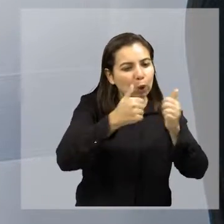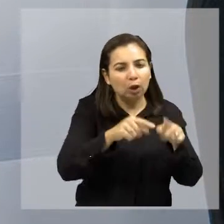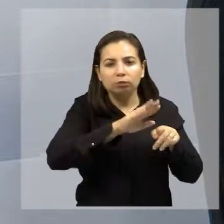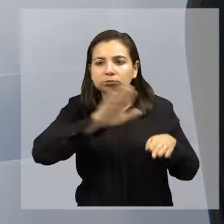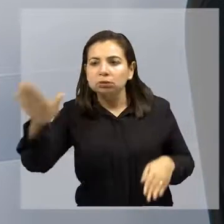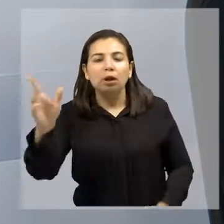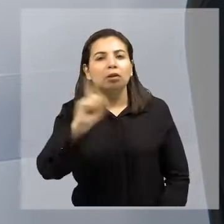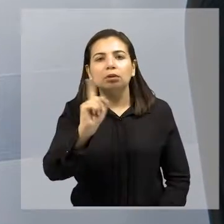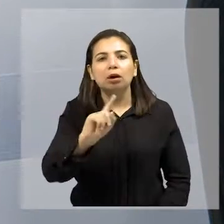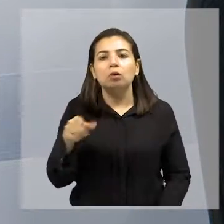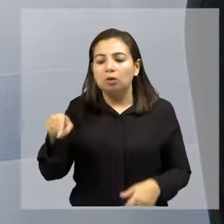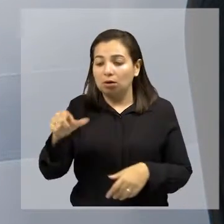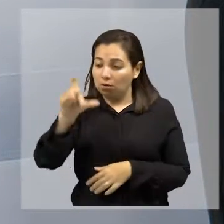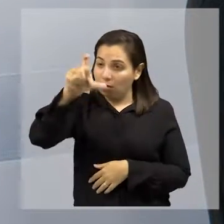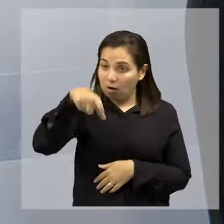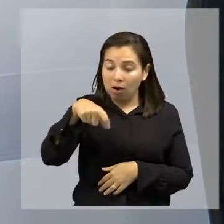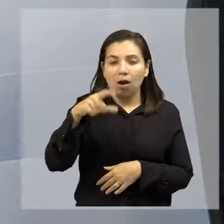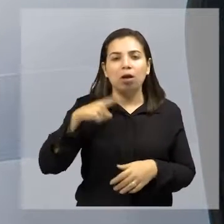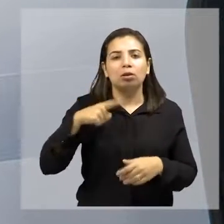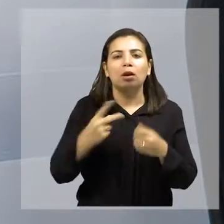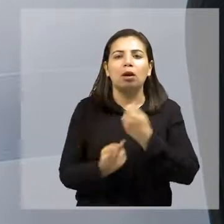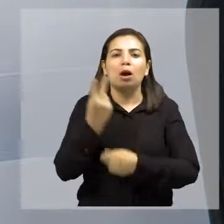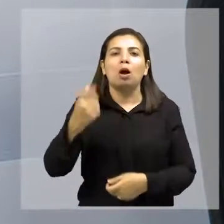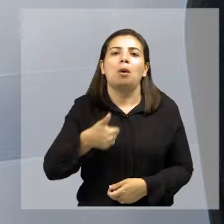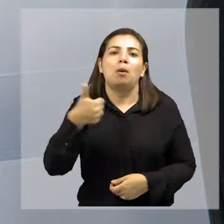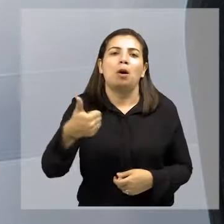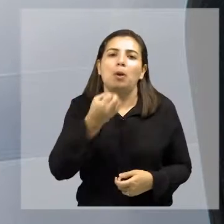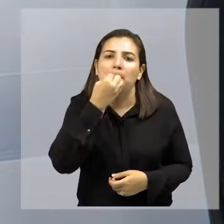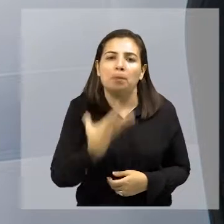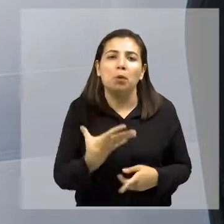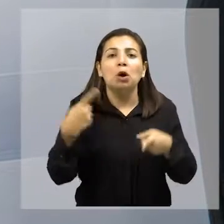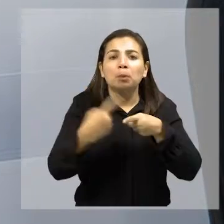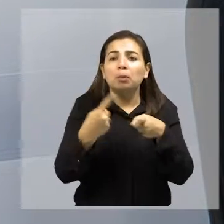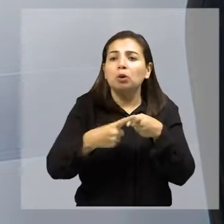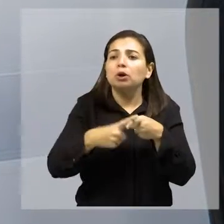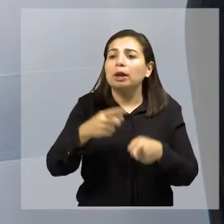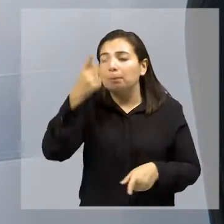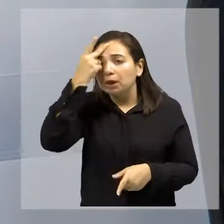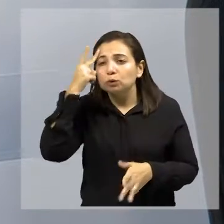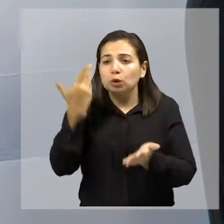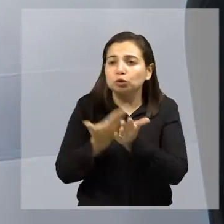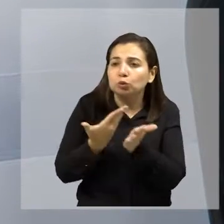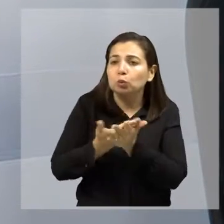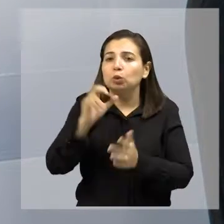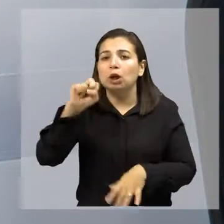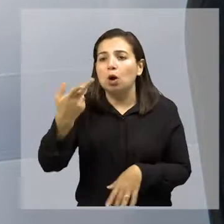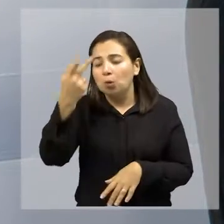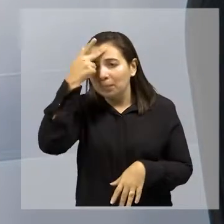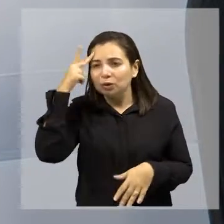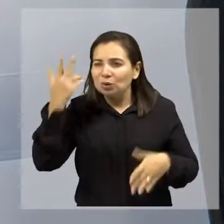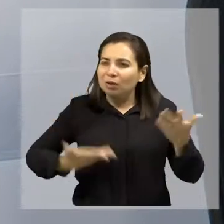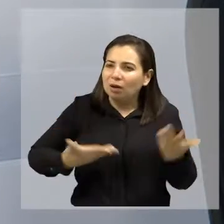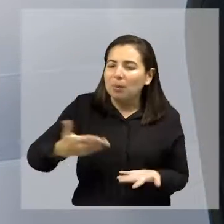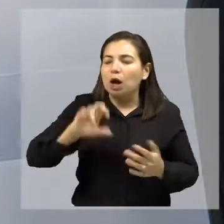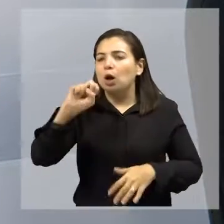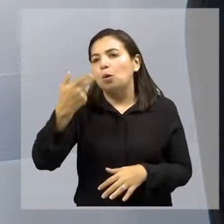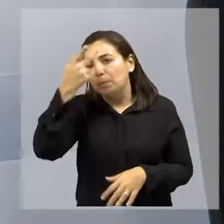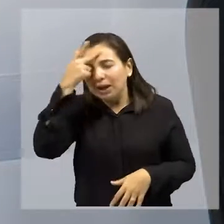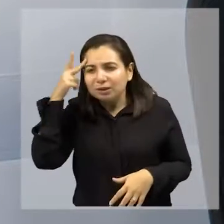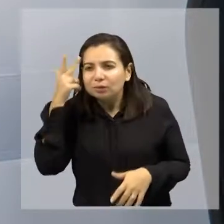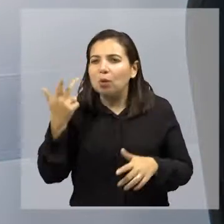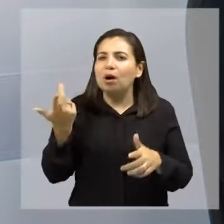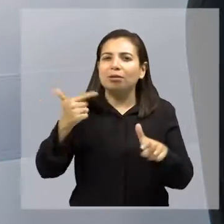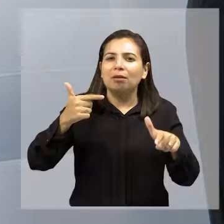para os estudantes, para as donas de casa. Foi uma grande conquista para a mobilidade urbana de Fortaleza, como prioridade para o